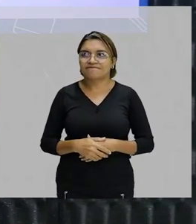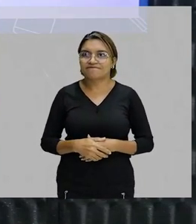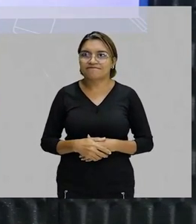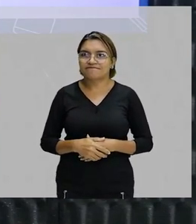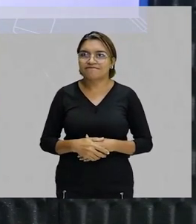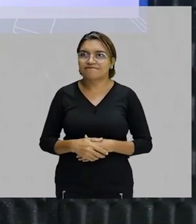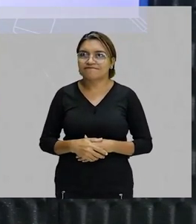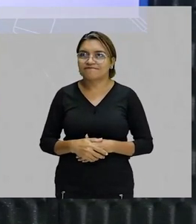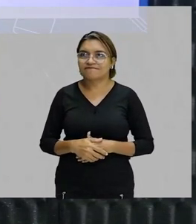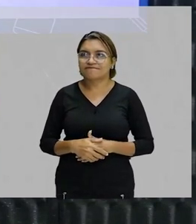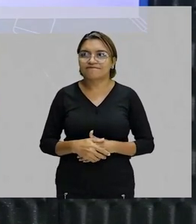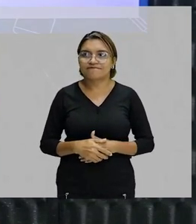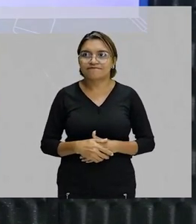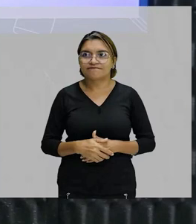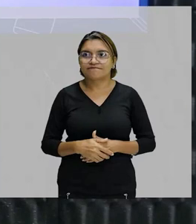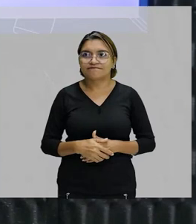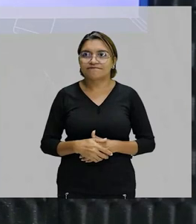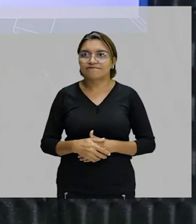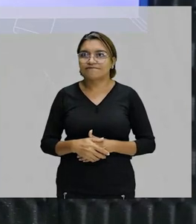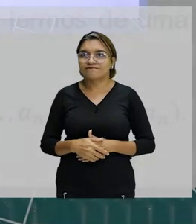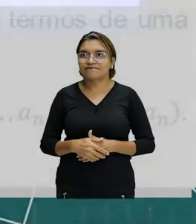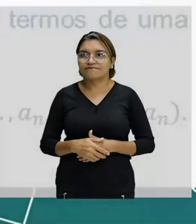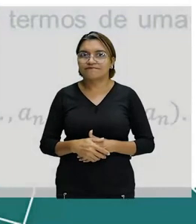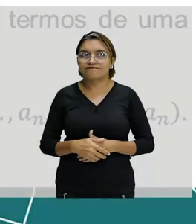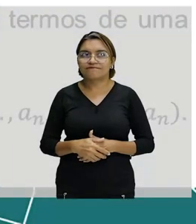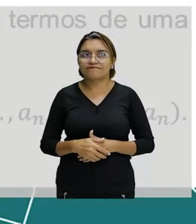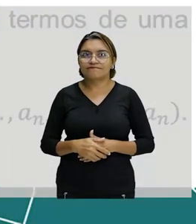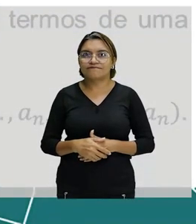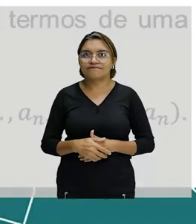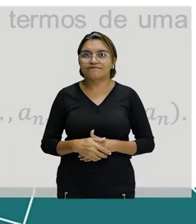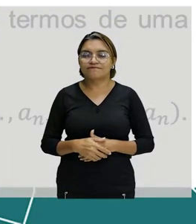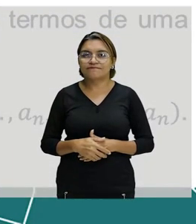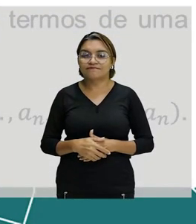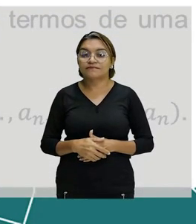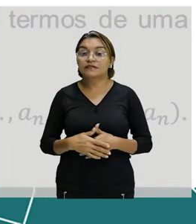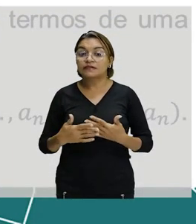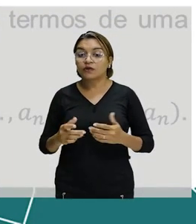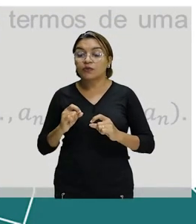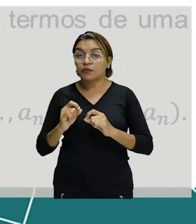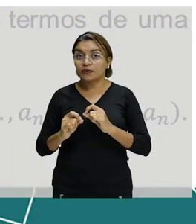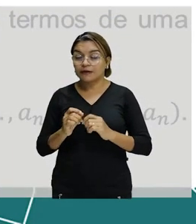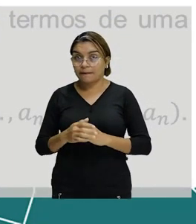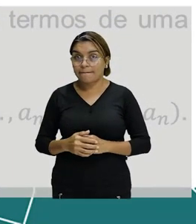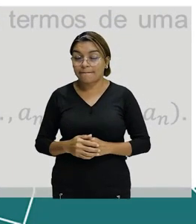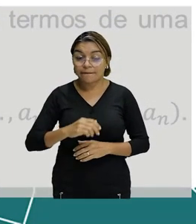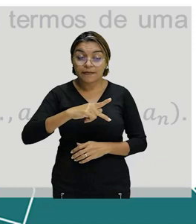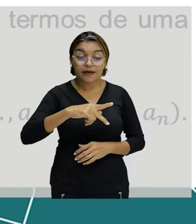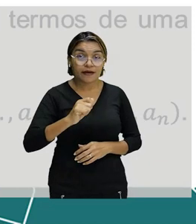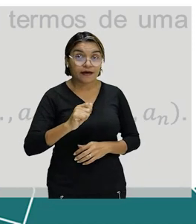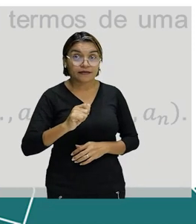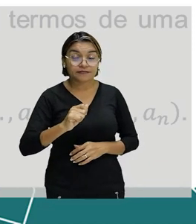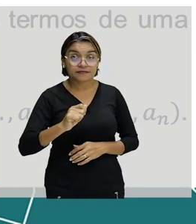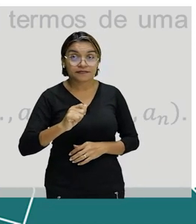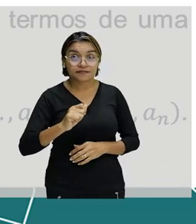não está voltando pronto voltou vamos lá Note que na pa essa pa que eu acabei de